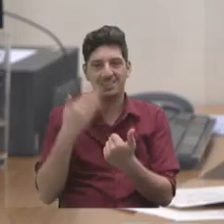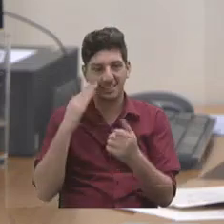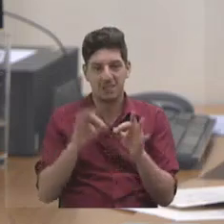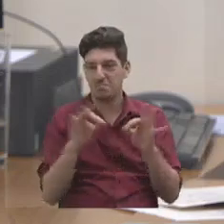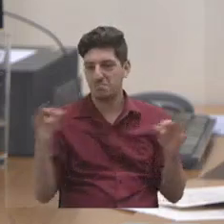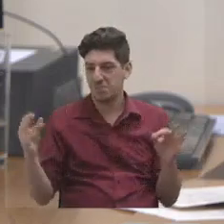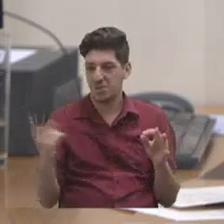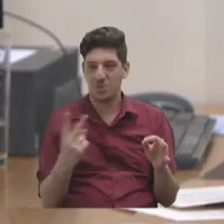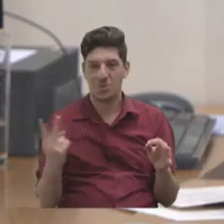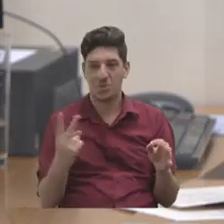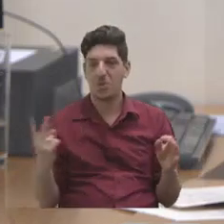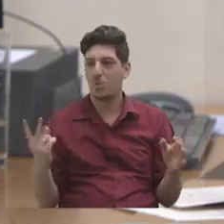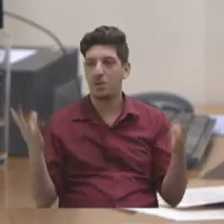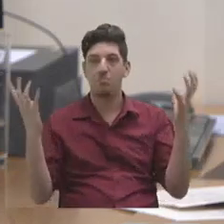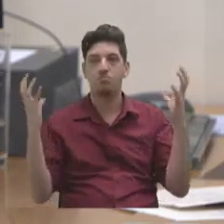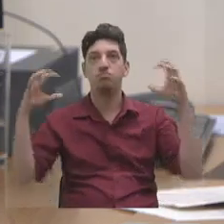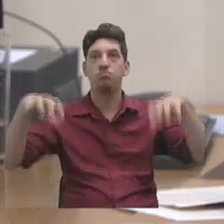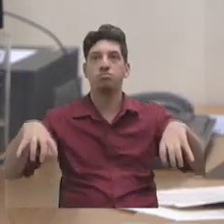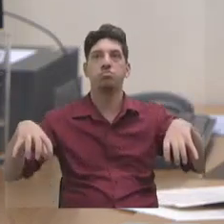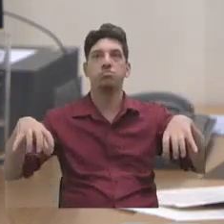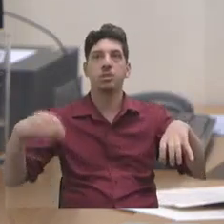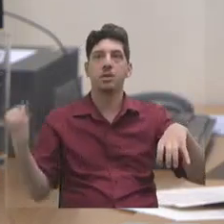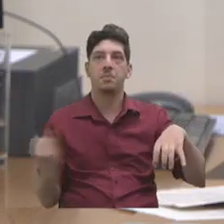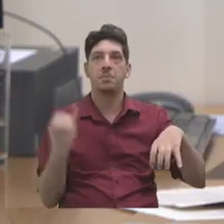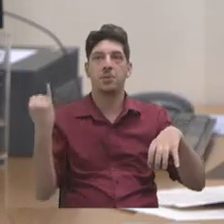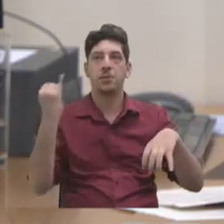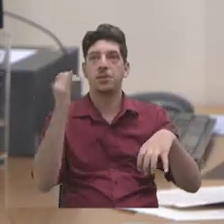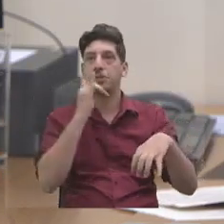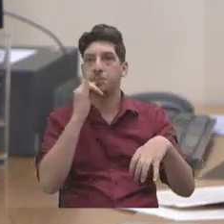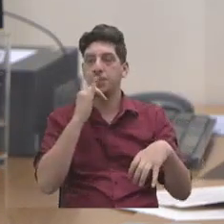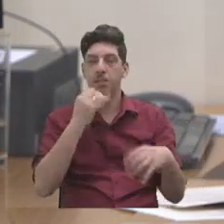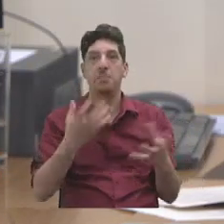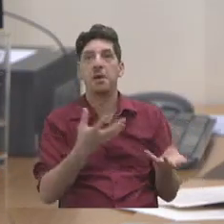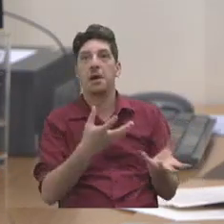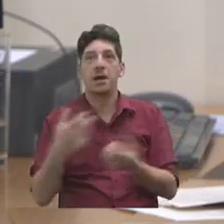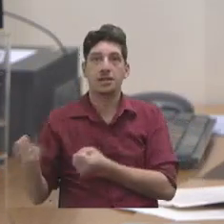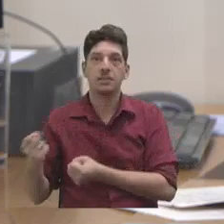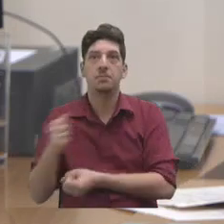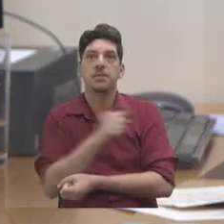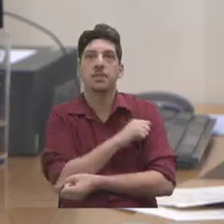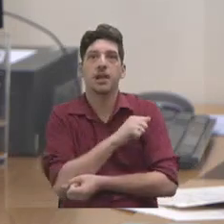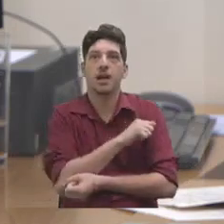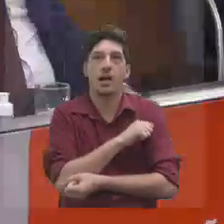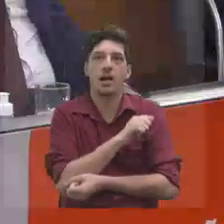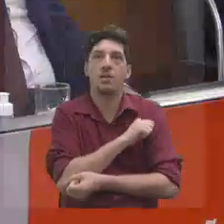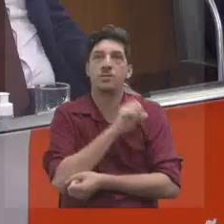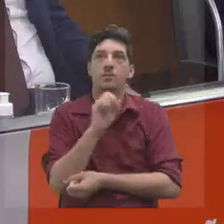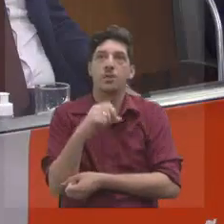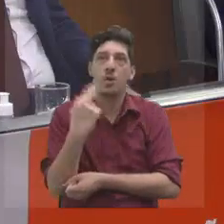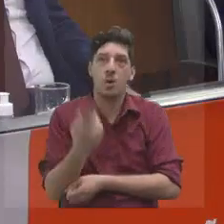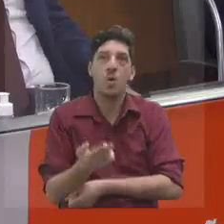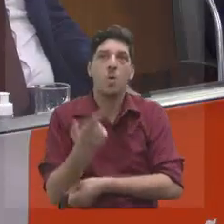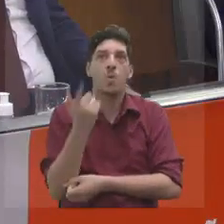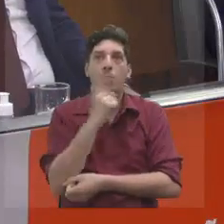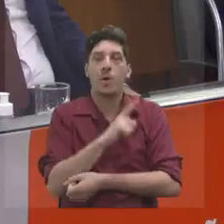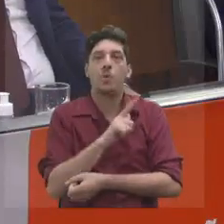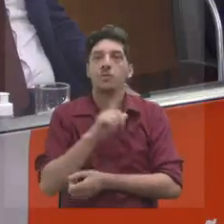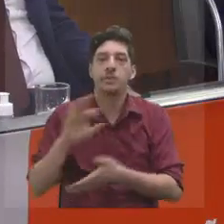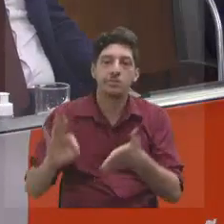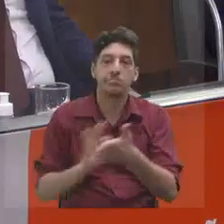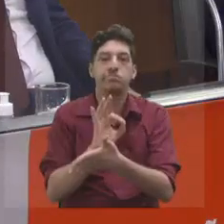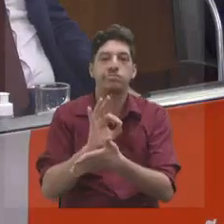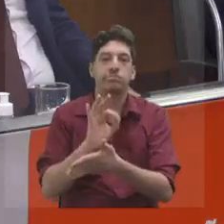segmentos seja para estar recebendo Os estudantes seja para estar empregando os